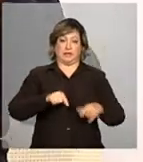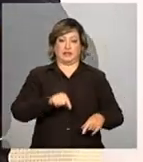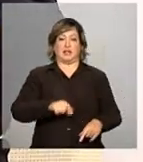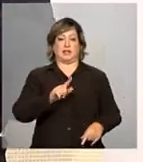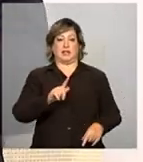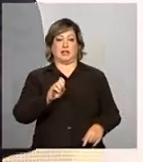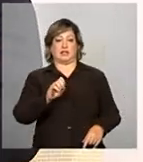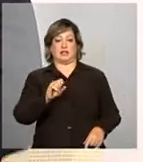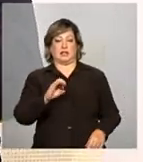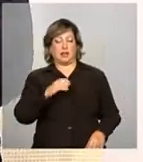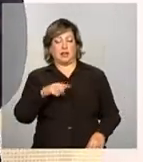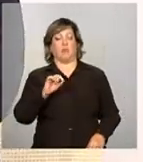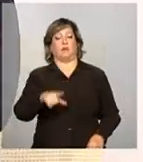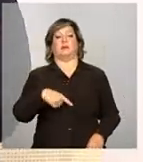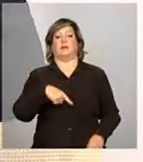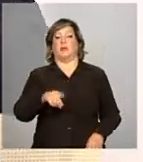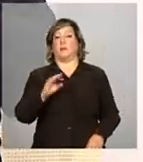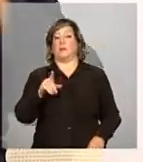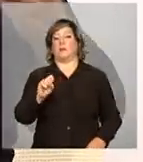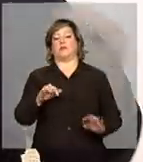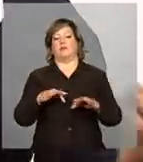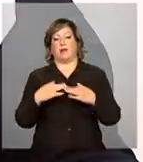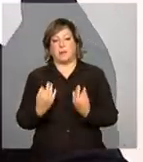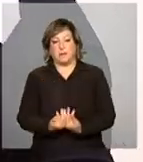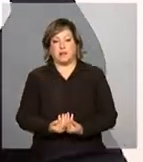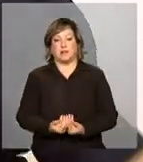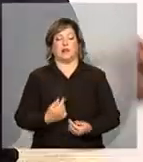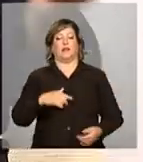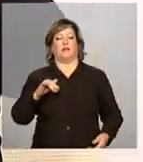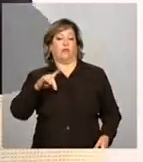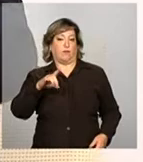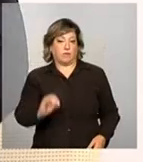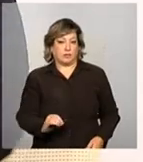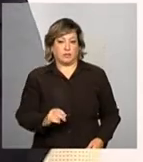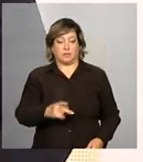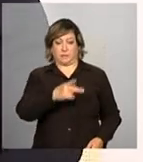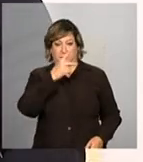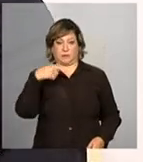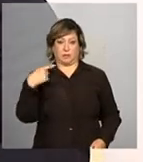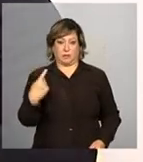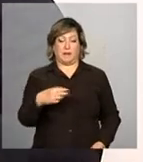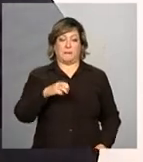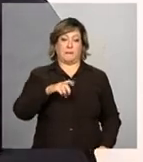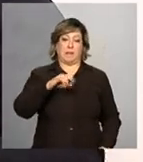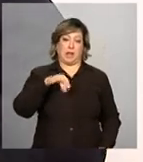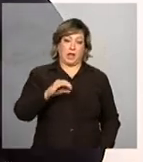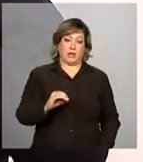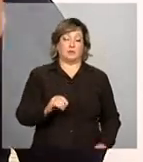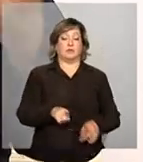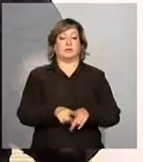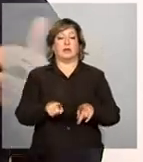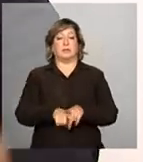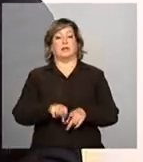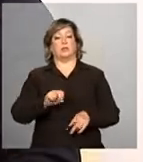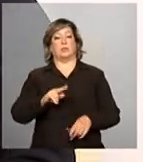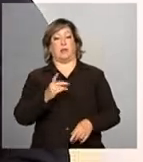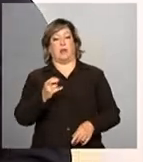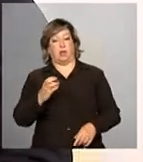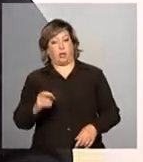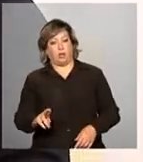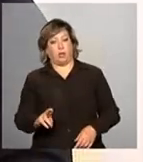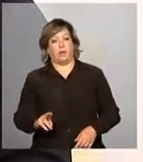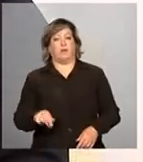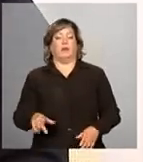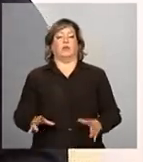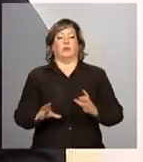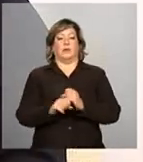programa Bolsa Família no BPC no fundo os profissionais e segundo graus profissionais de nível superior e é assim que a gente deve fazer